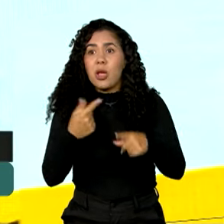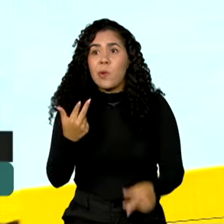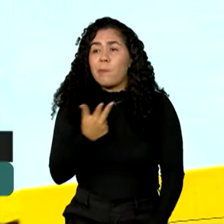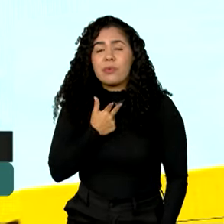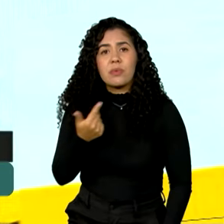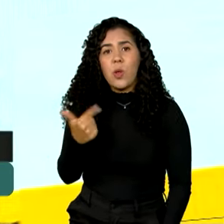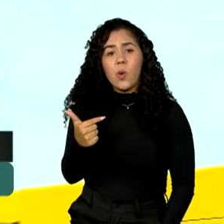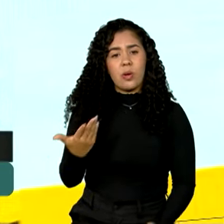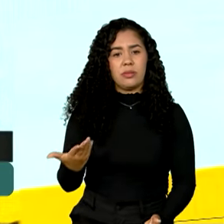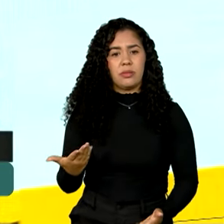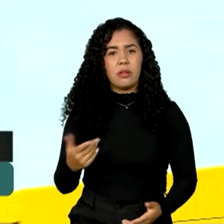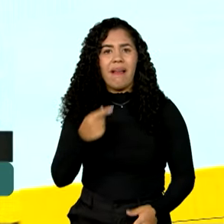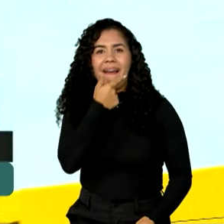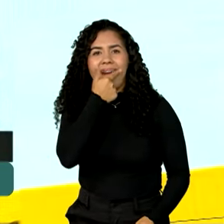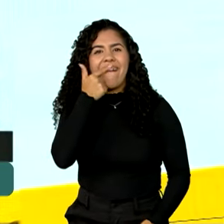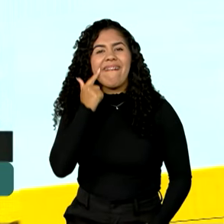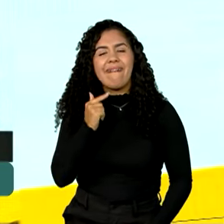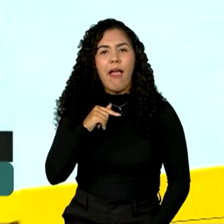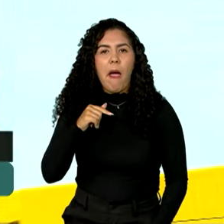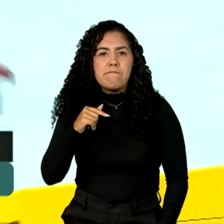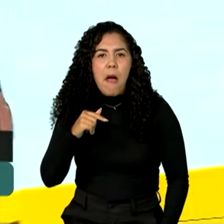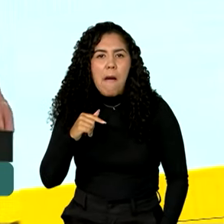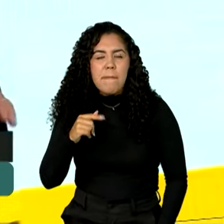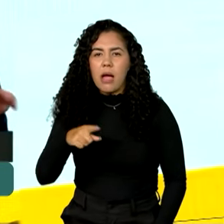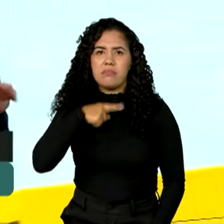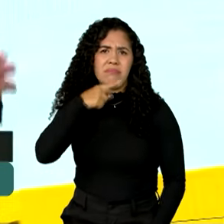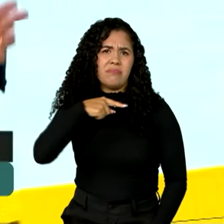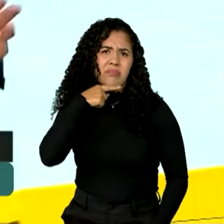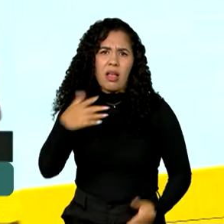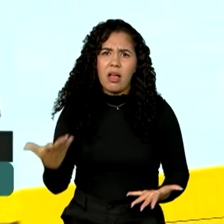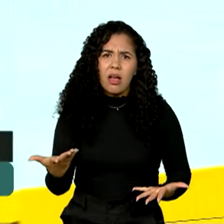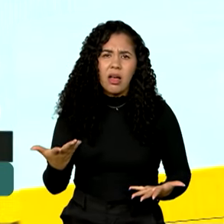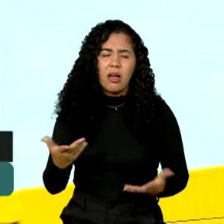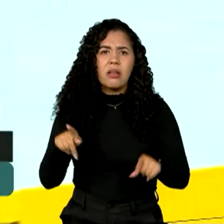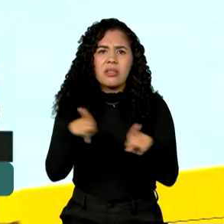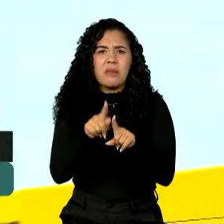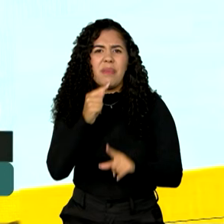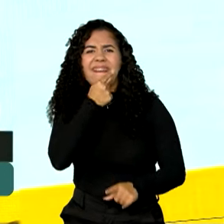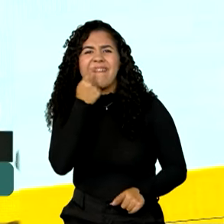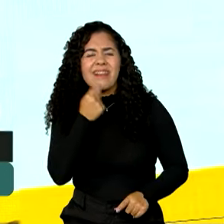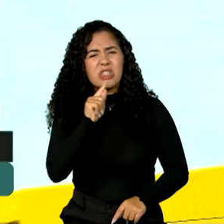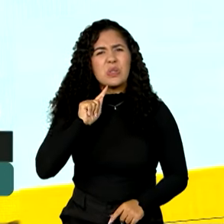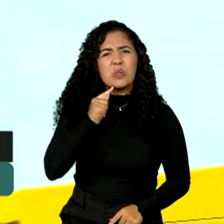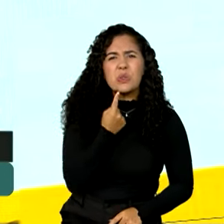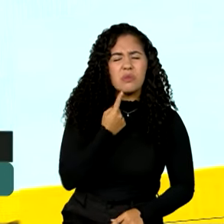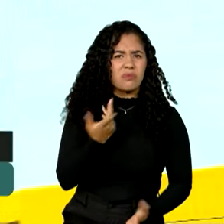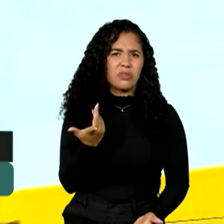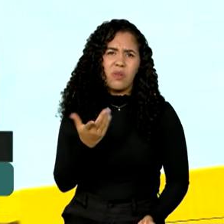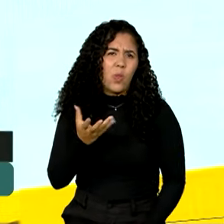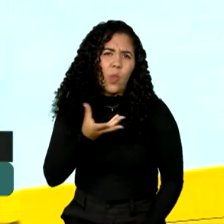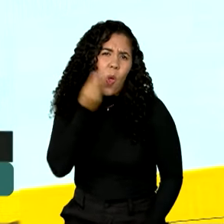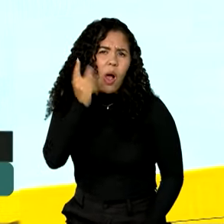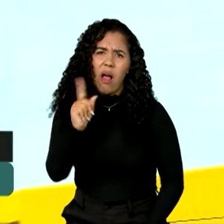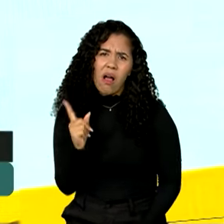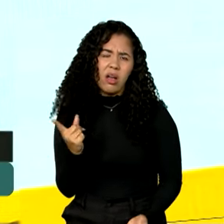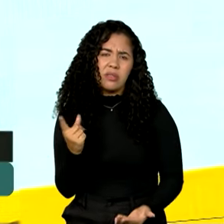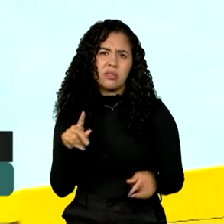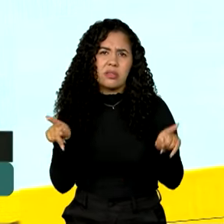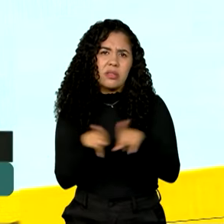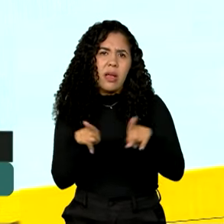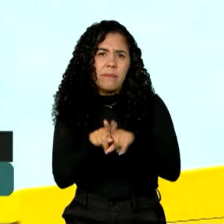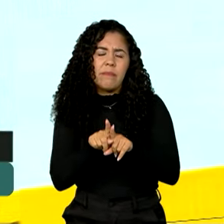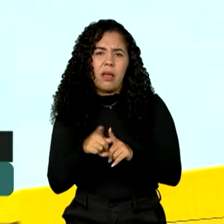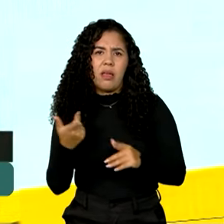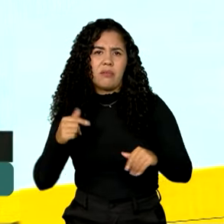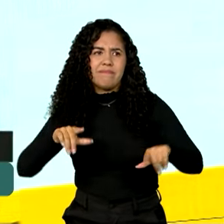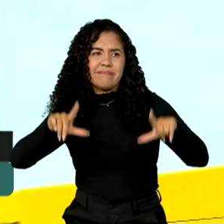Ninguém gosta de tabaguerba. Ninguém gosta de ter dente sujo. Ninguém gosta de aparecer feio